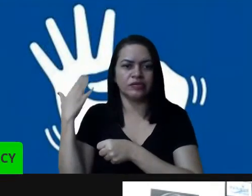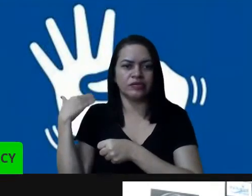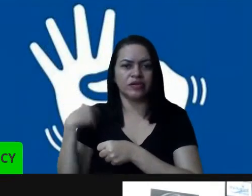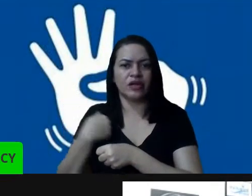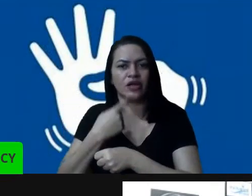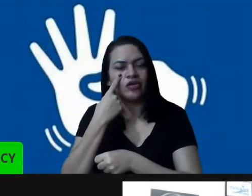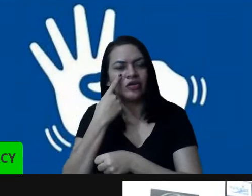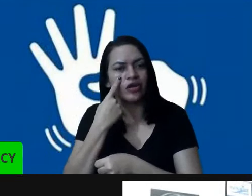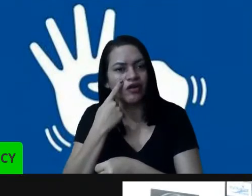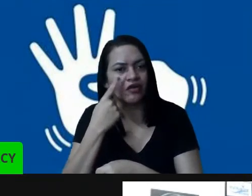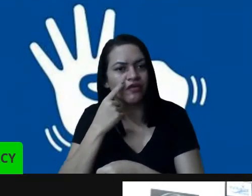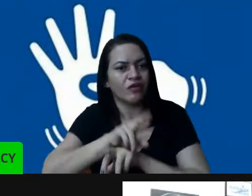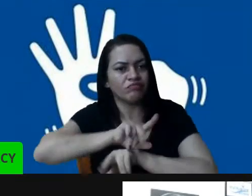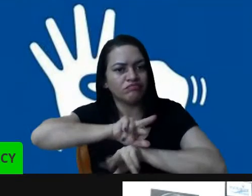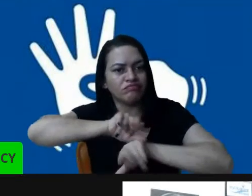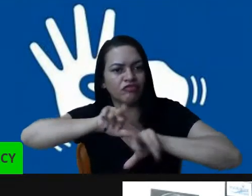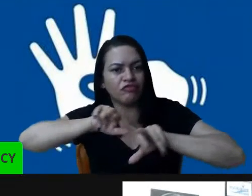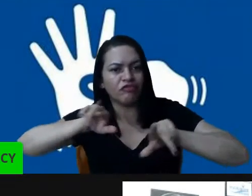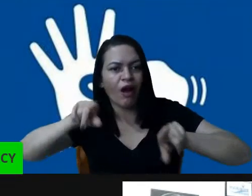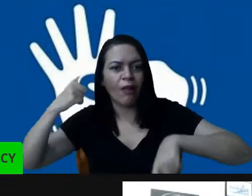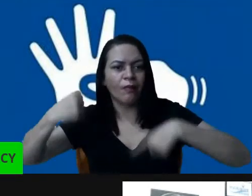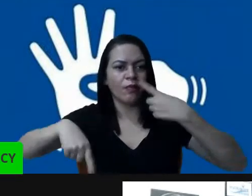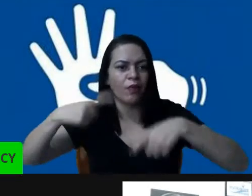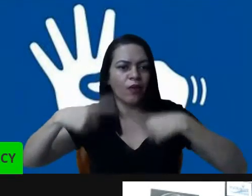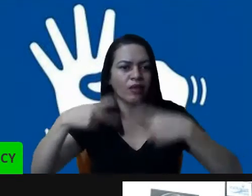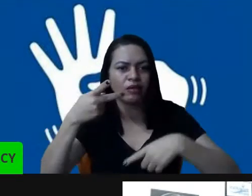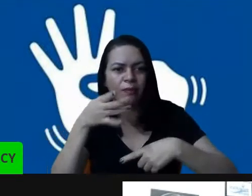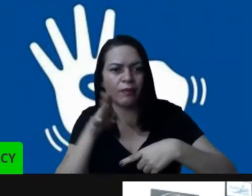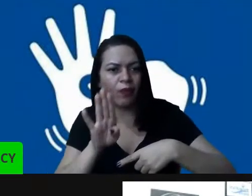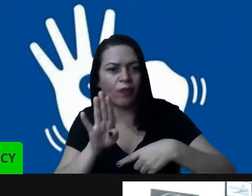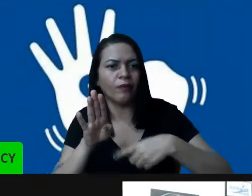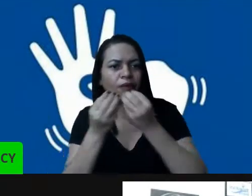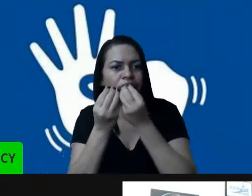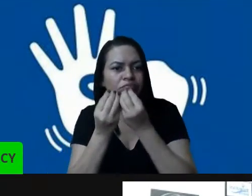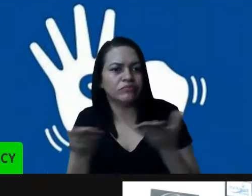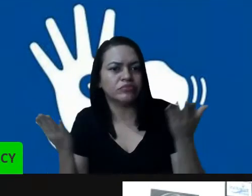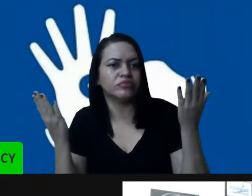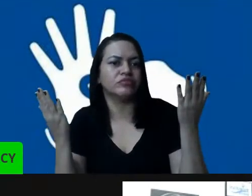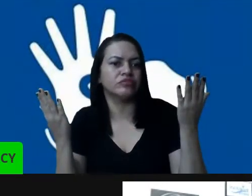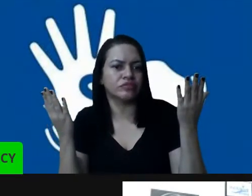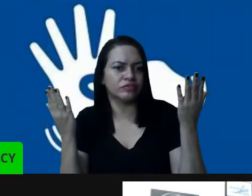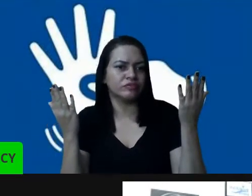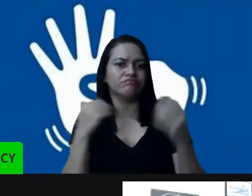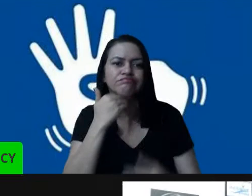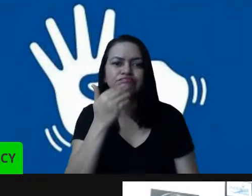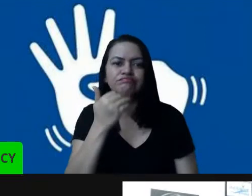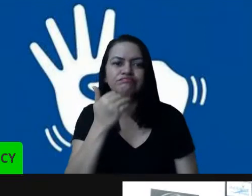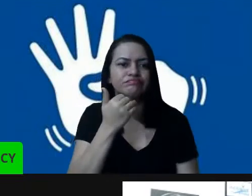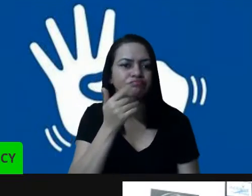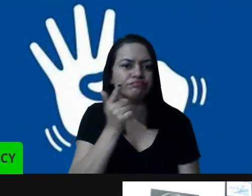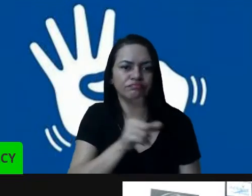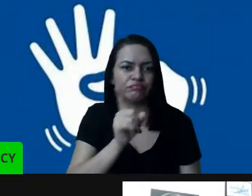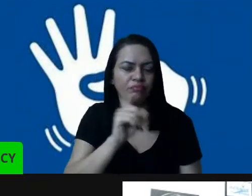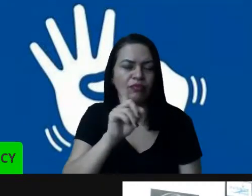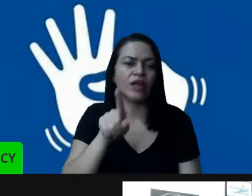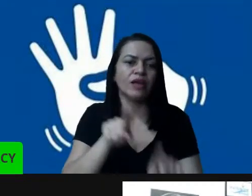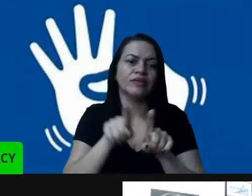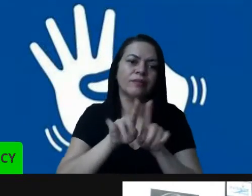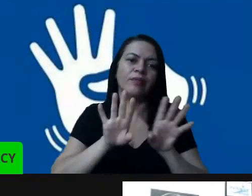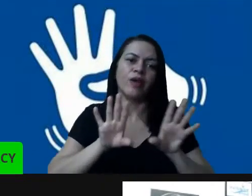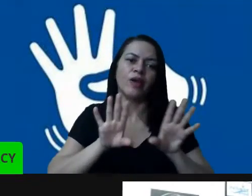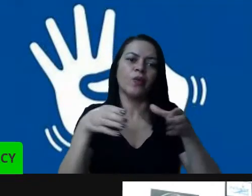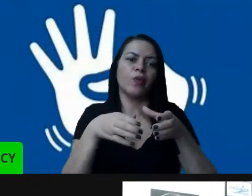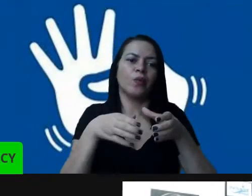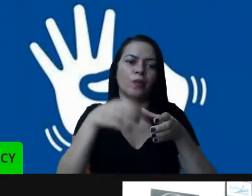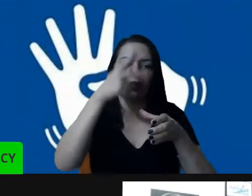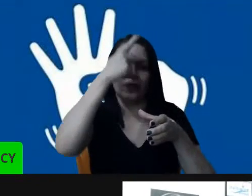várias políticas públicas. E, não obstante a tudo isso, o segmento pessoa com deficiência teve perdas muito